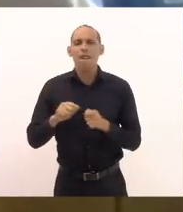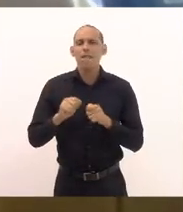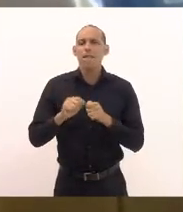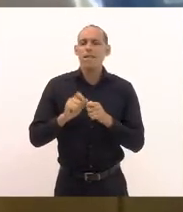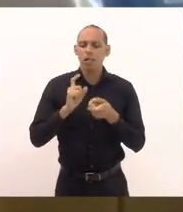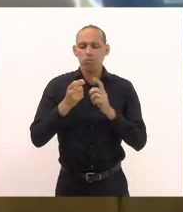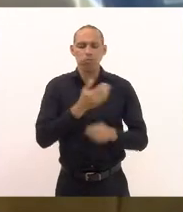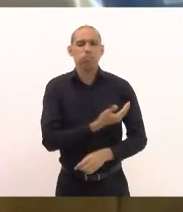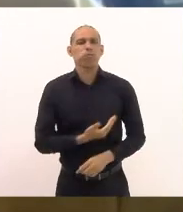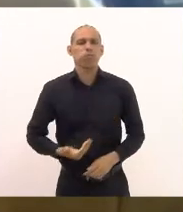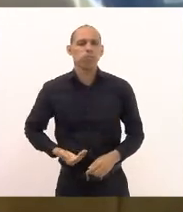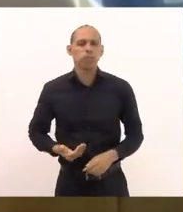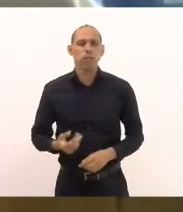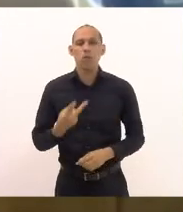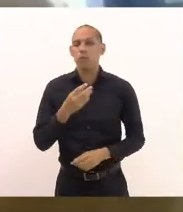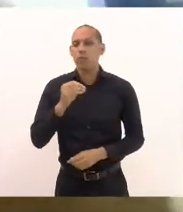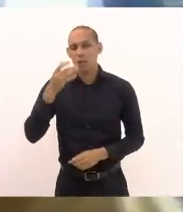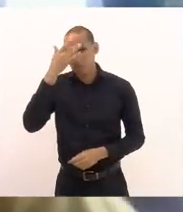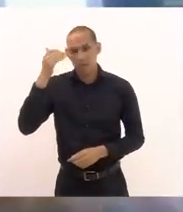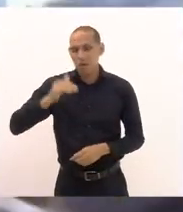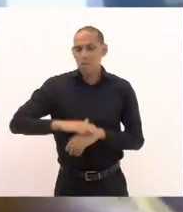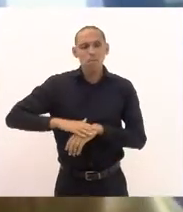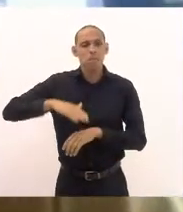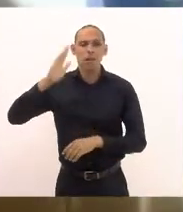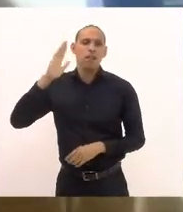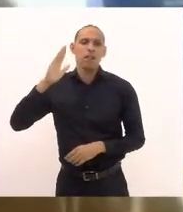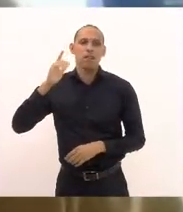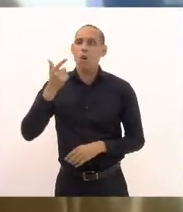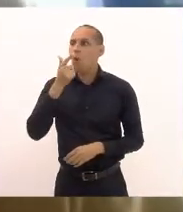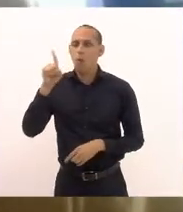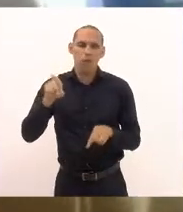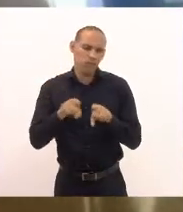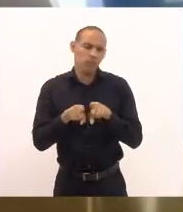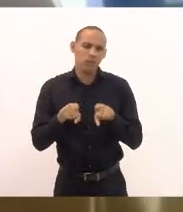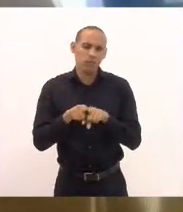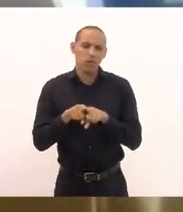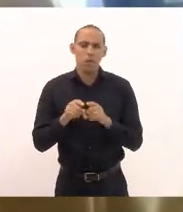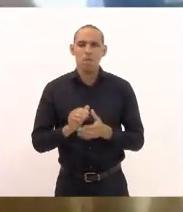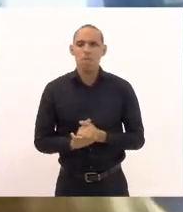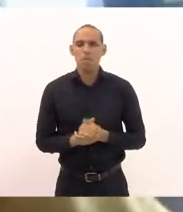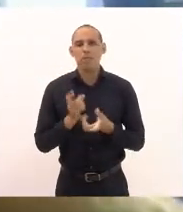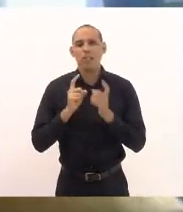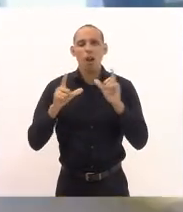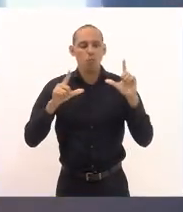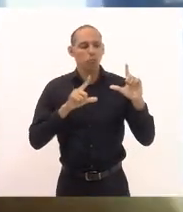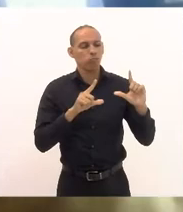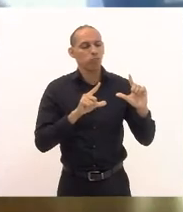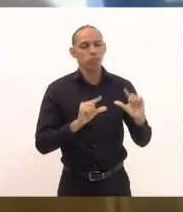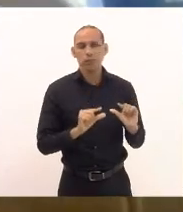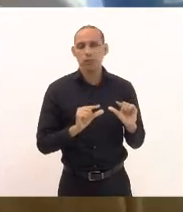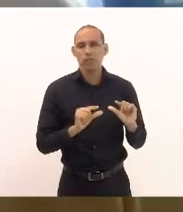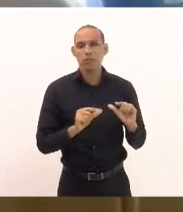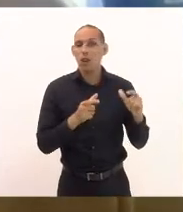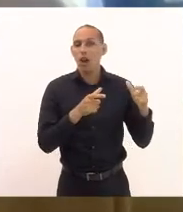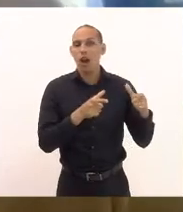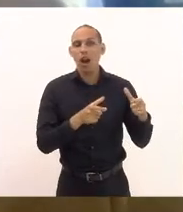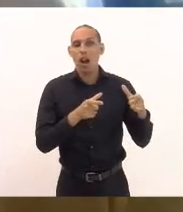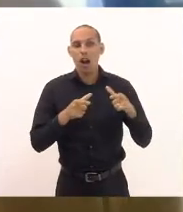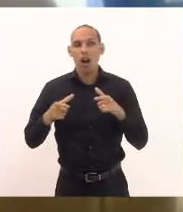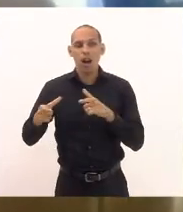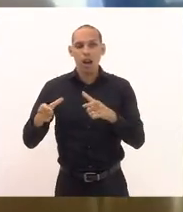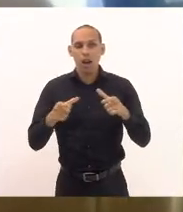pública com mais de 200 pessoas e fez várias outras reuniões menores em áreas de